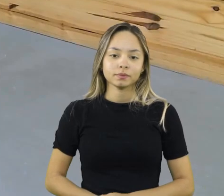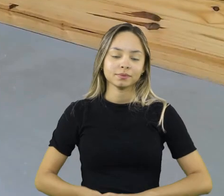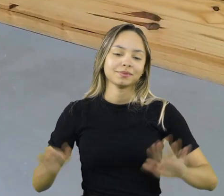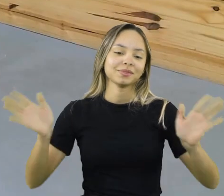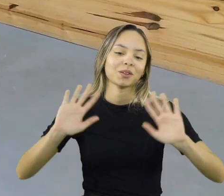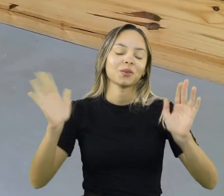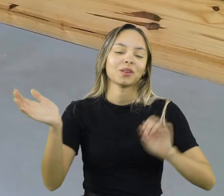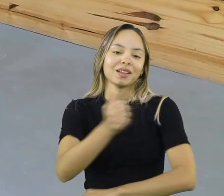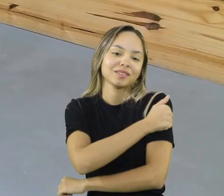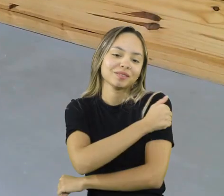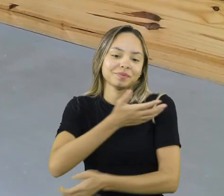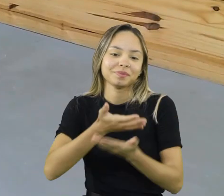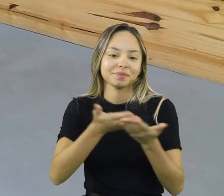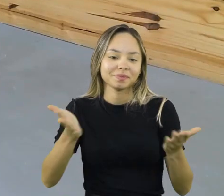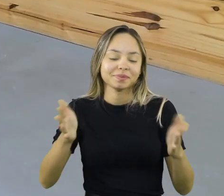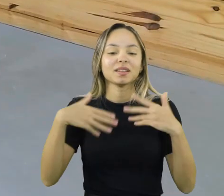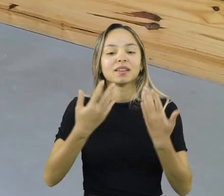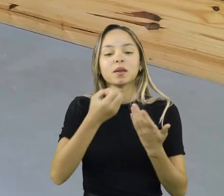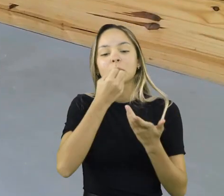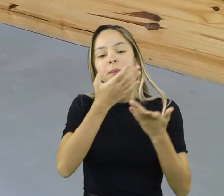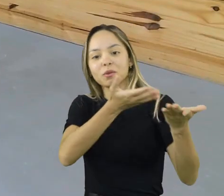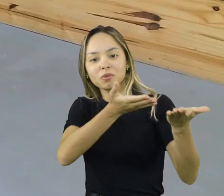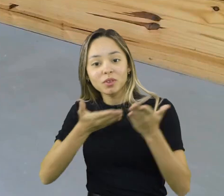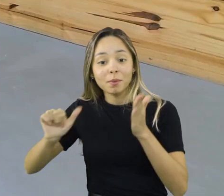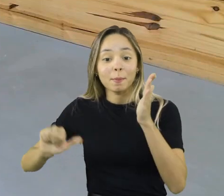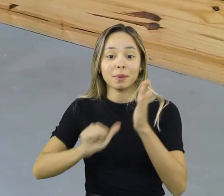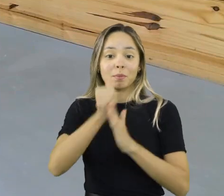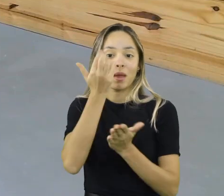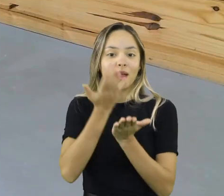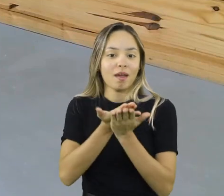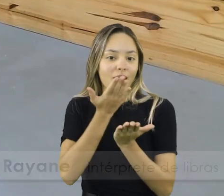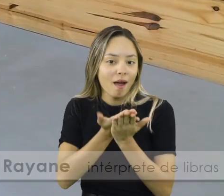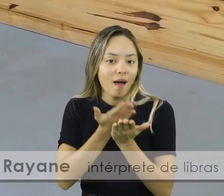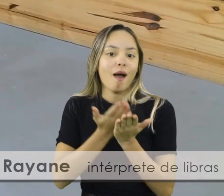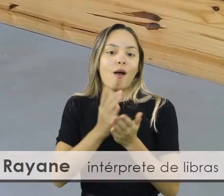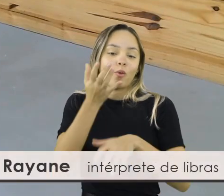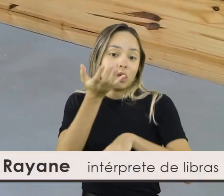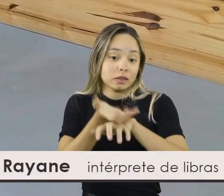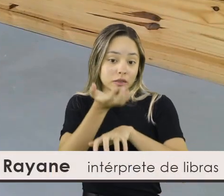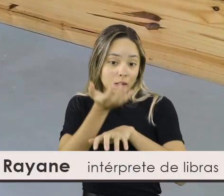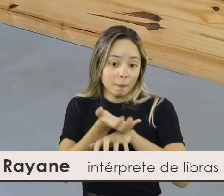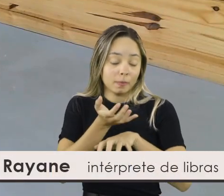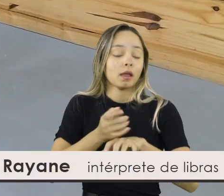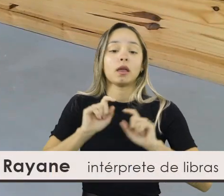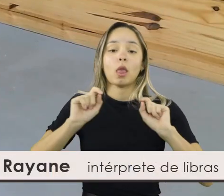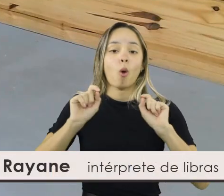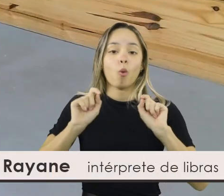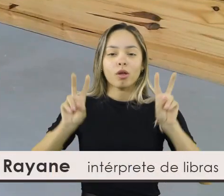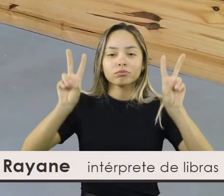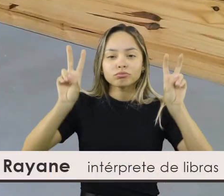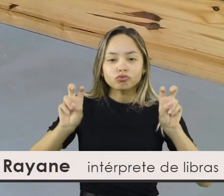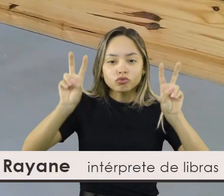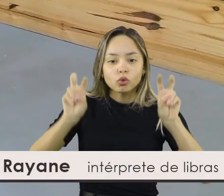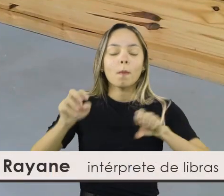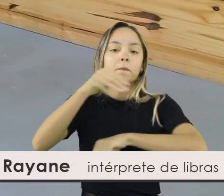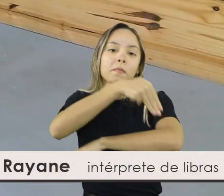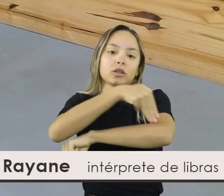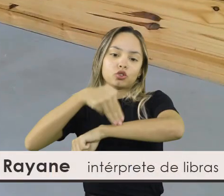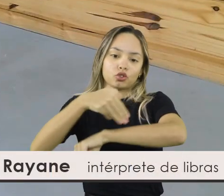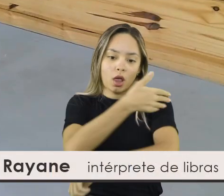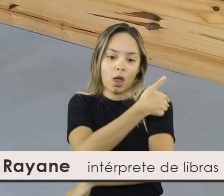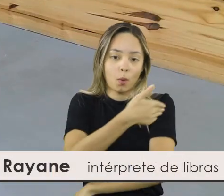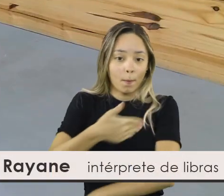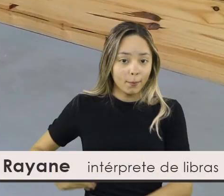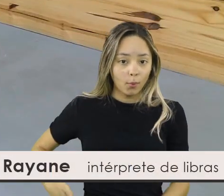Olá, alunos! Sejam bem-vindos à nossa primeira aula da disciplina de Noções do Estatuto do Magistério Público. Eu sou a